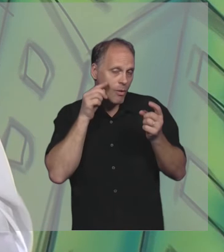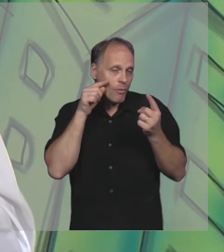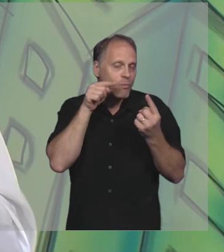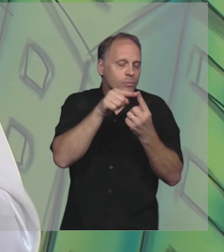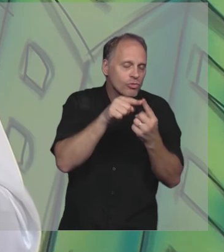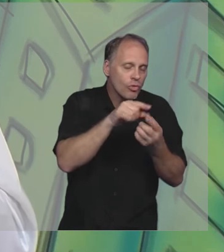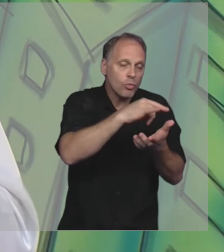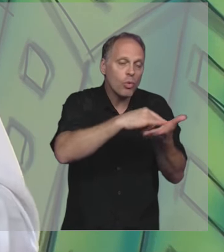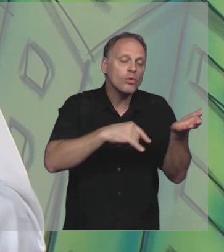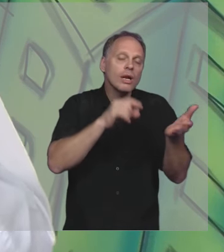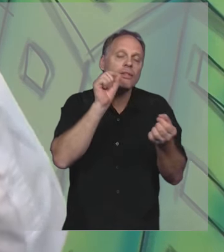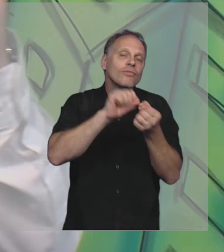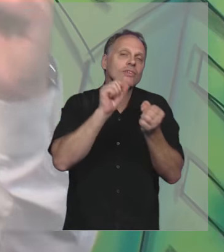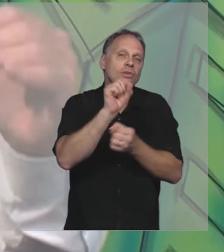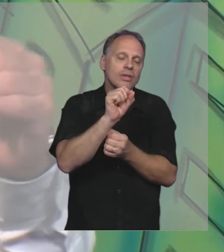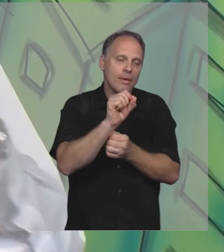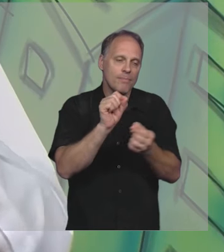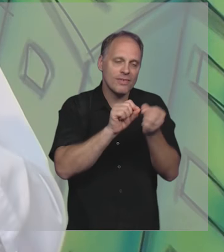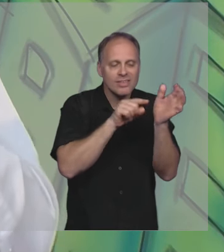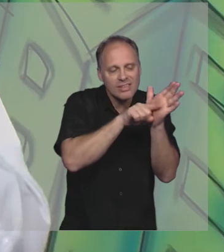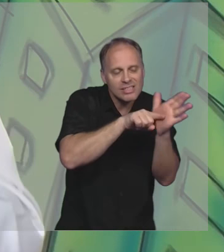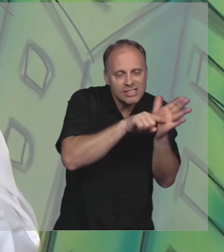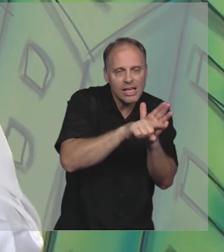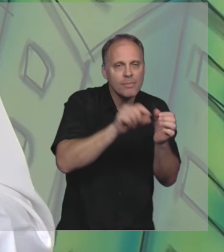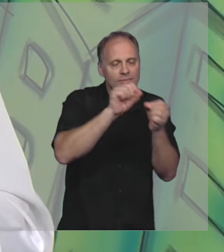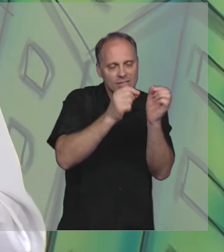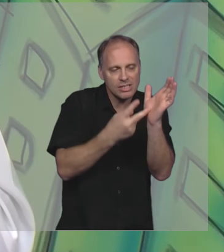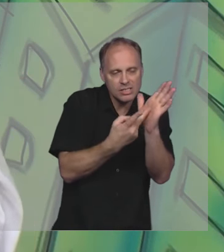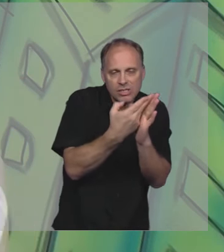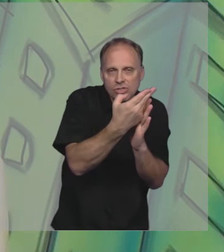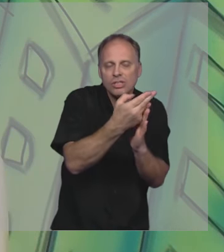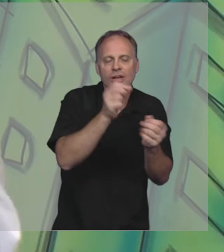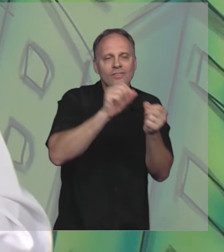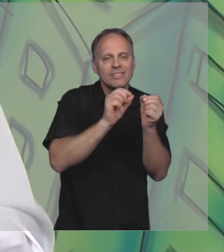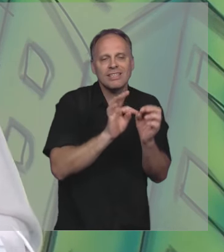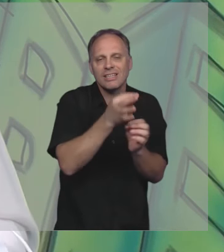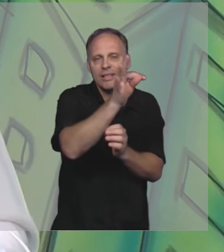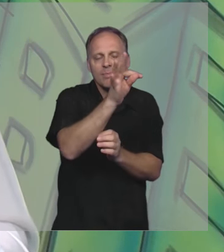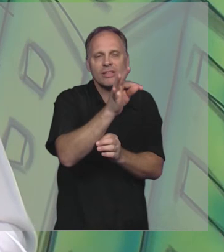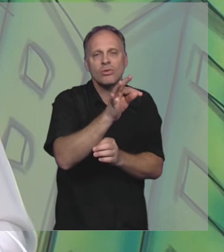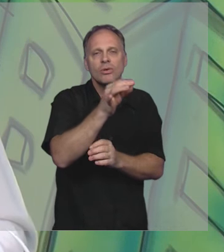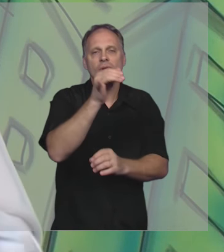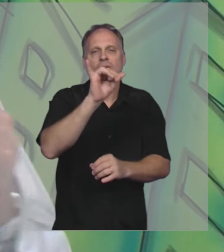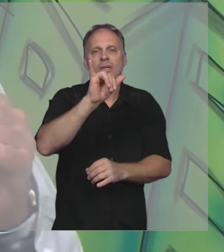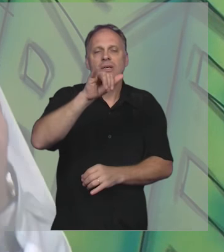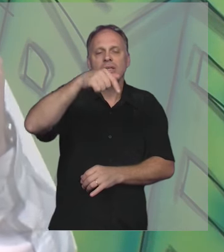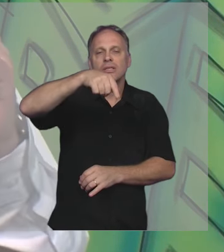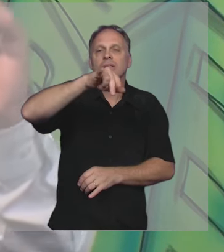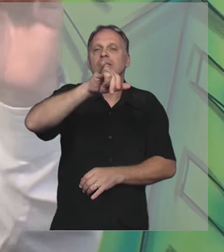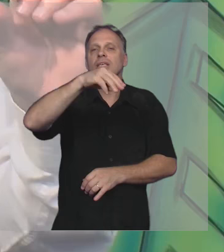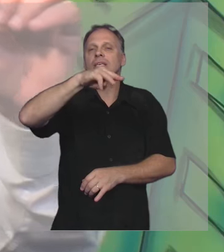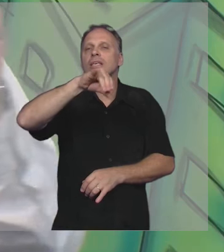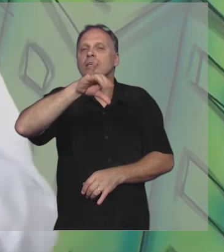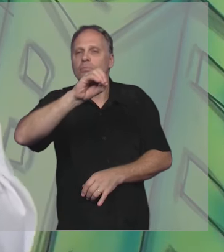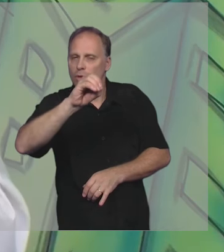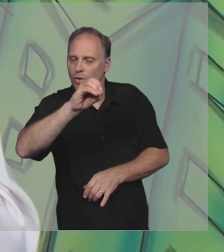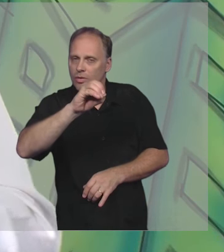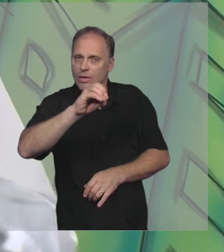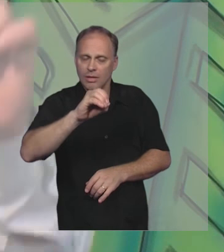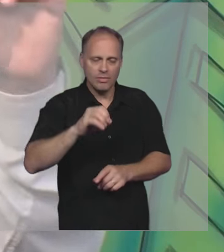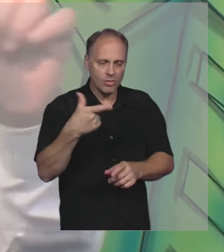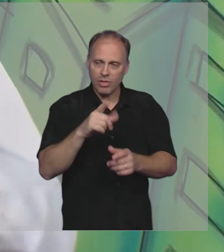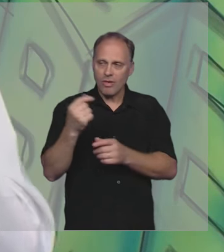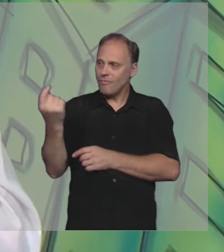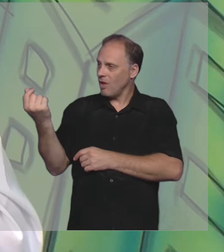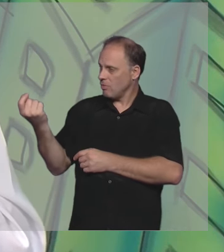ao contrato para fazer exames, para fazer cirurgia, para fazer tratamento quimioterápico. Não vem ali um valor destinado